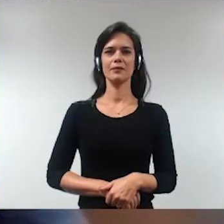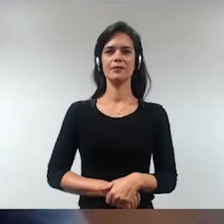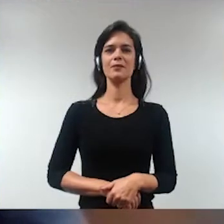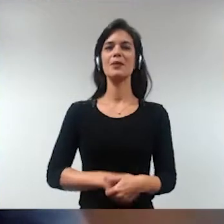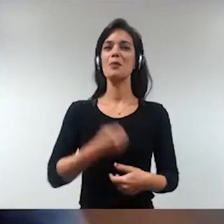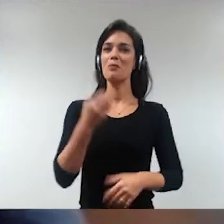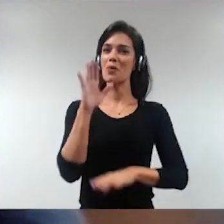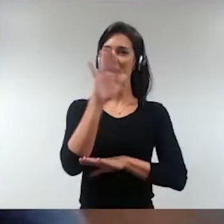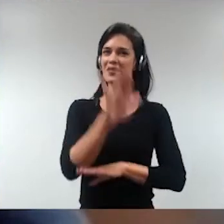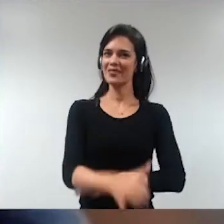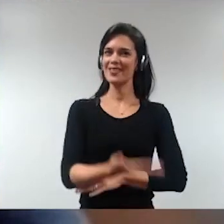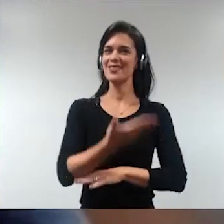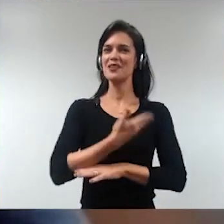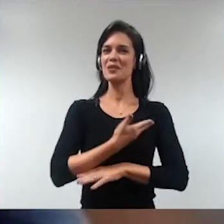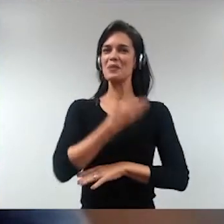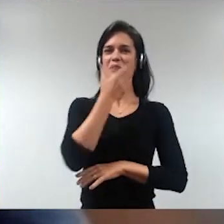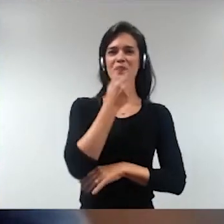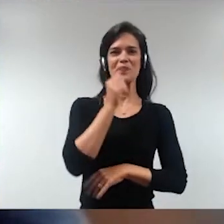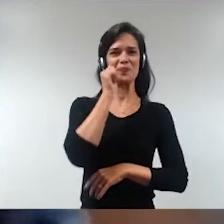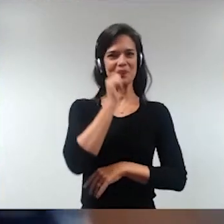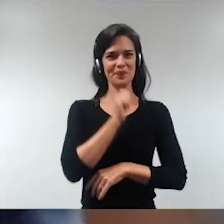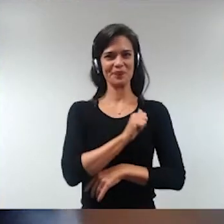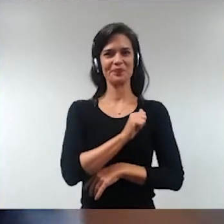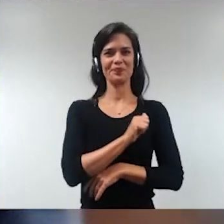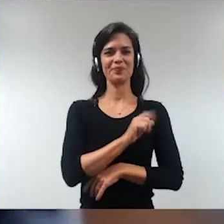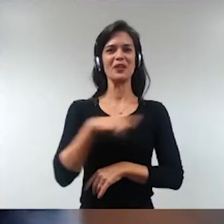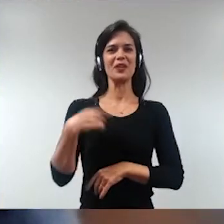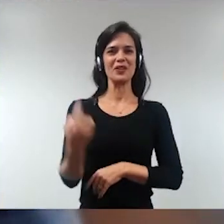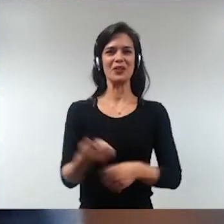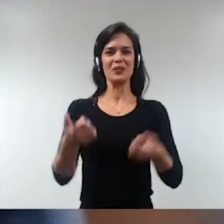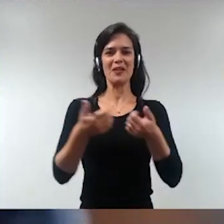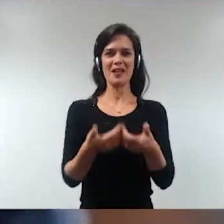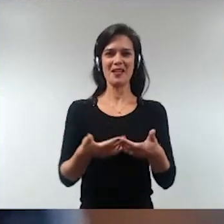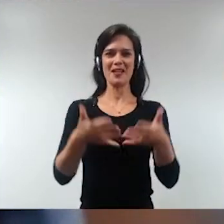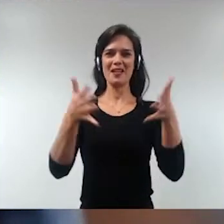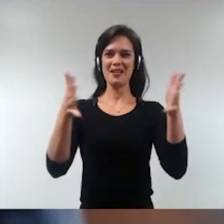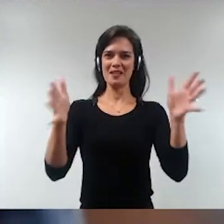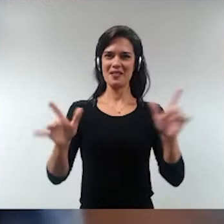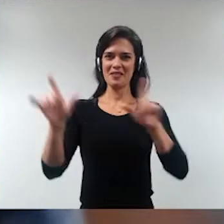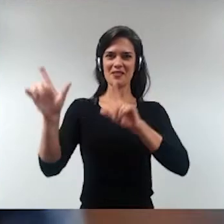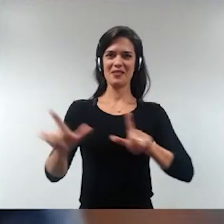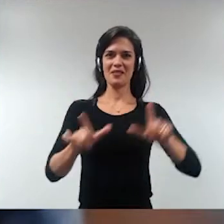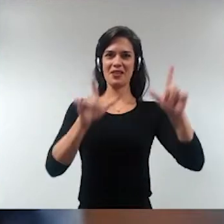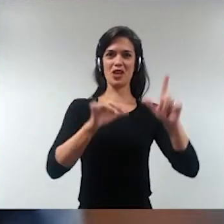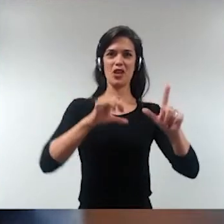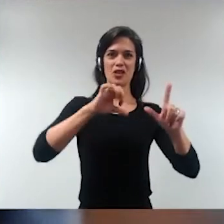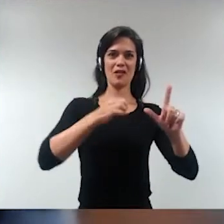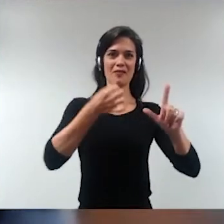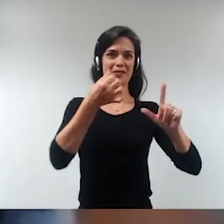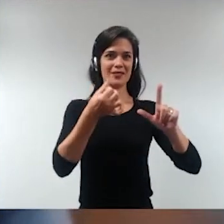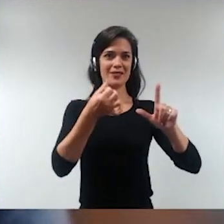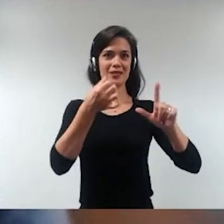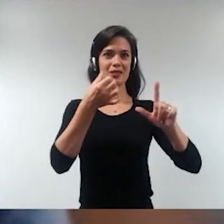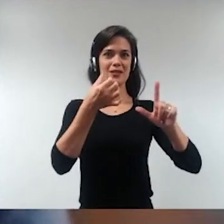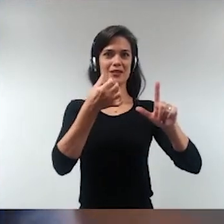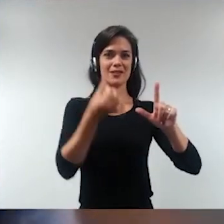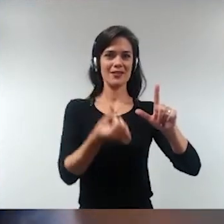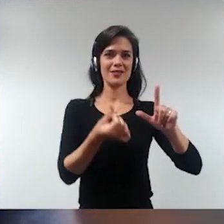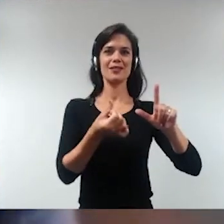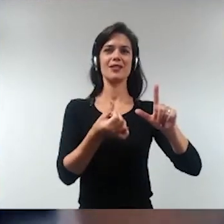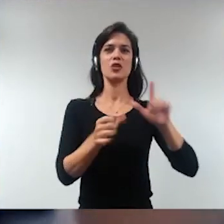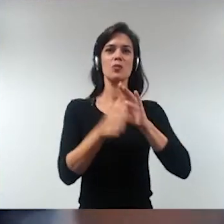Boa tarde, amigas, boa tarde, amigos. Estamos aqui abrindo o painel 96 da primeiro Congresso